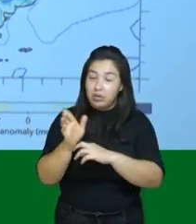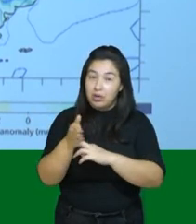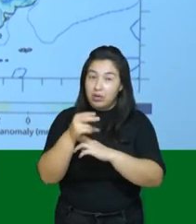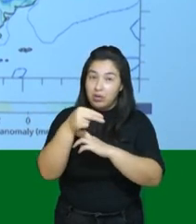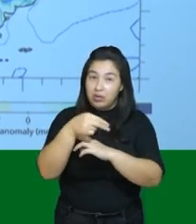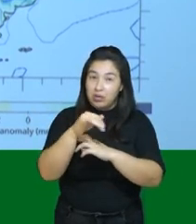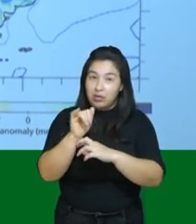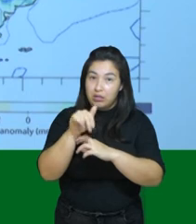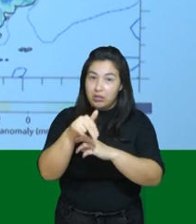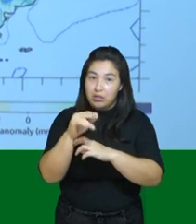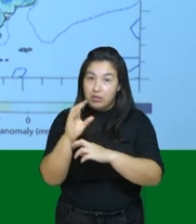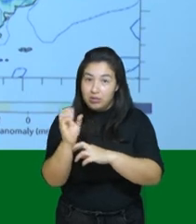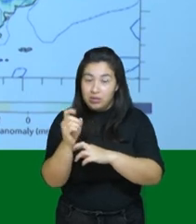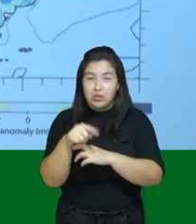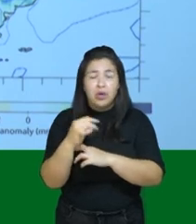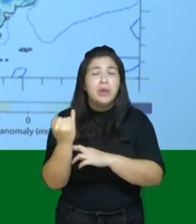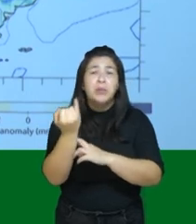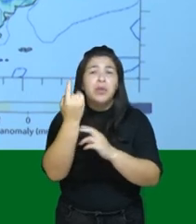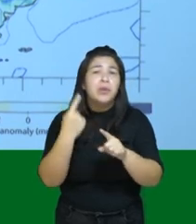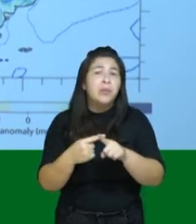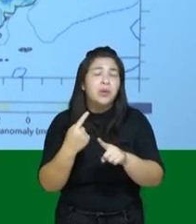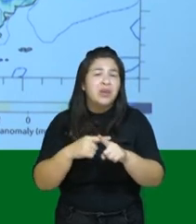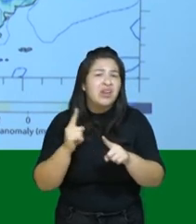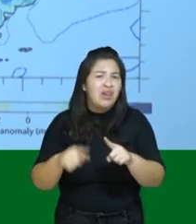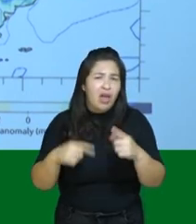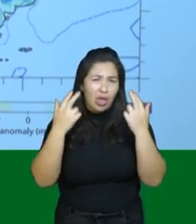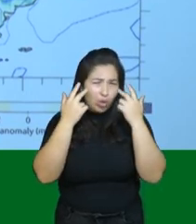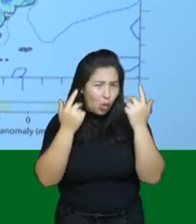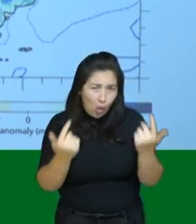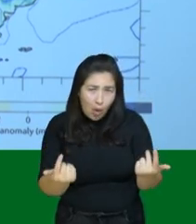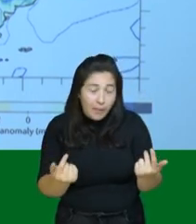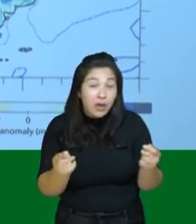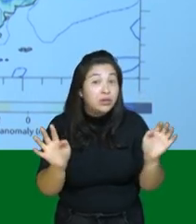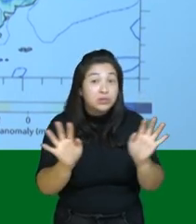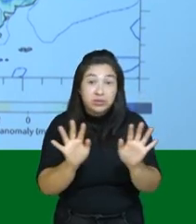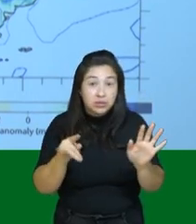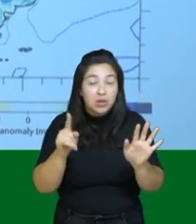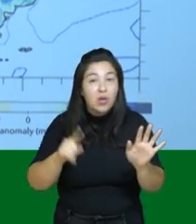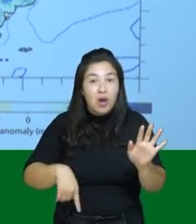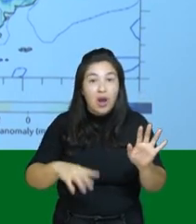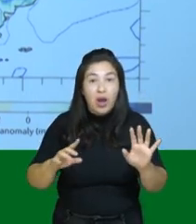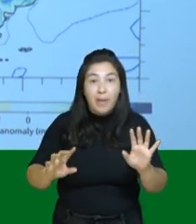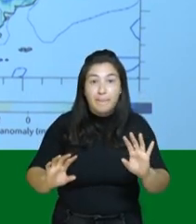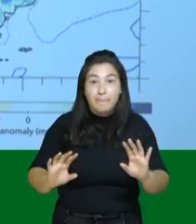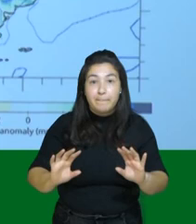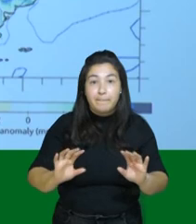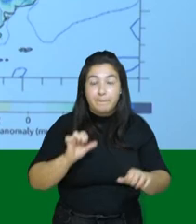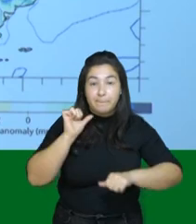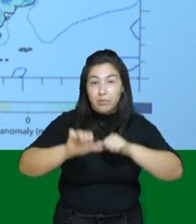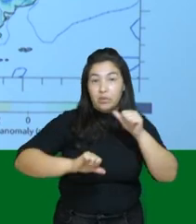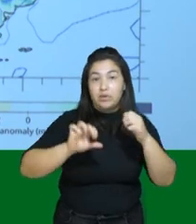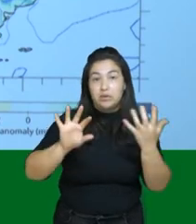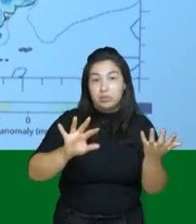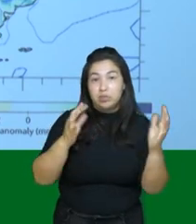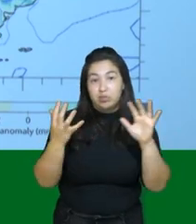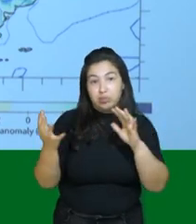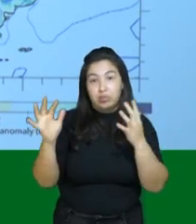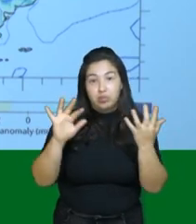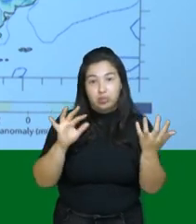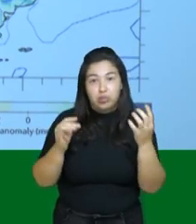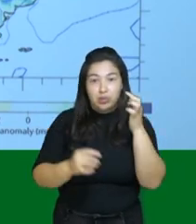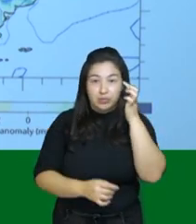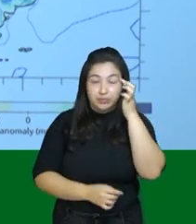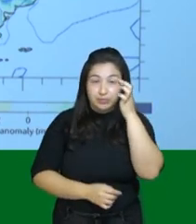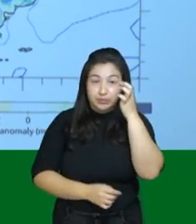por que isso é importante falar? Né? Porque tem assim, foi um fenômeno natural, e fica aquela desculpa, não foi mudanças climáticas, foi um fenômeno natural.